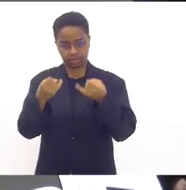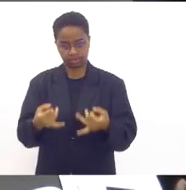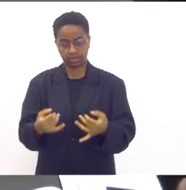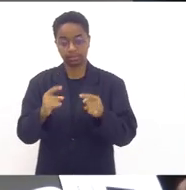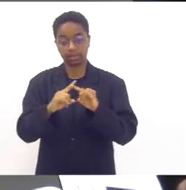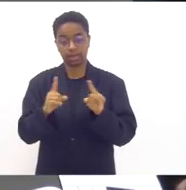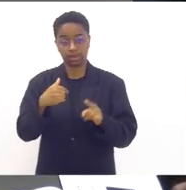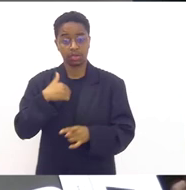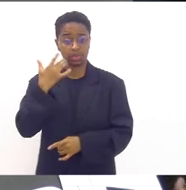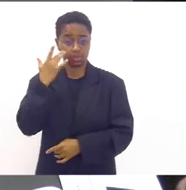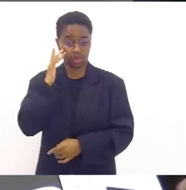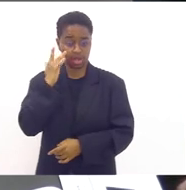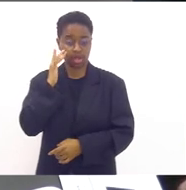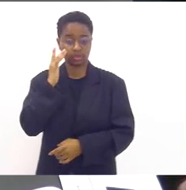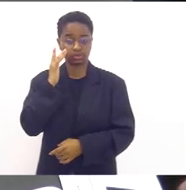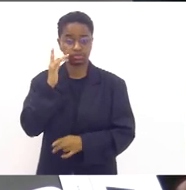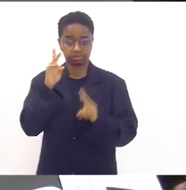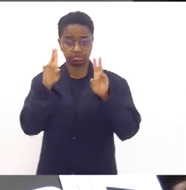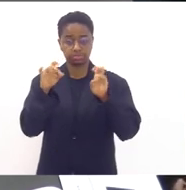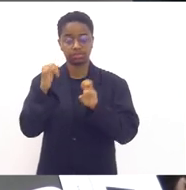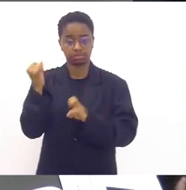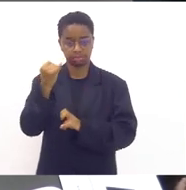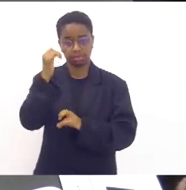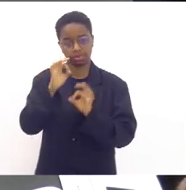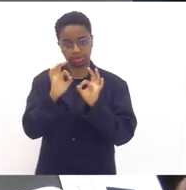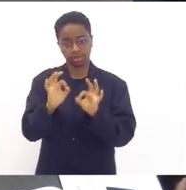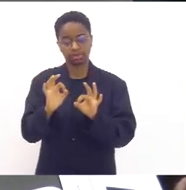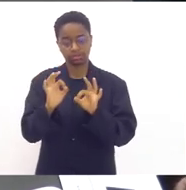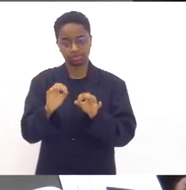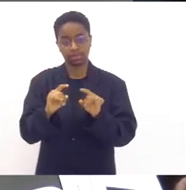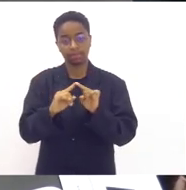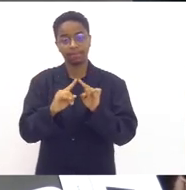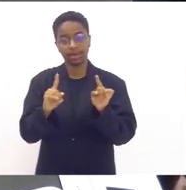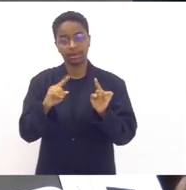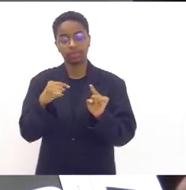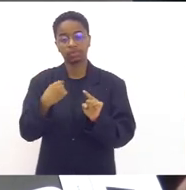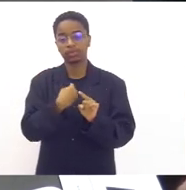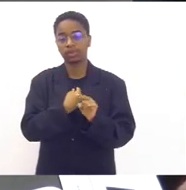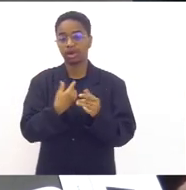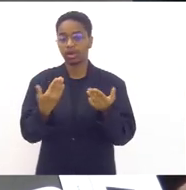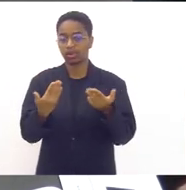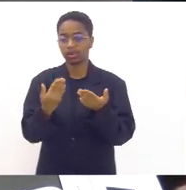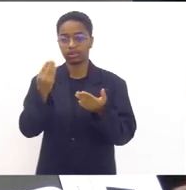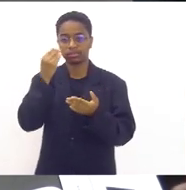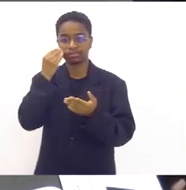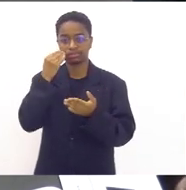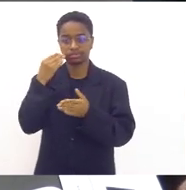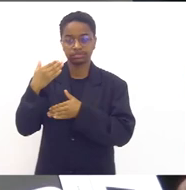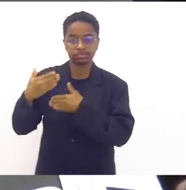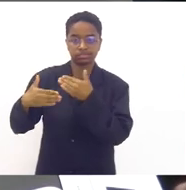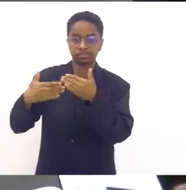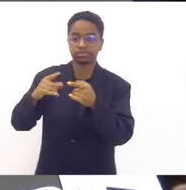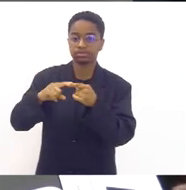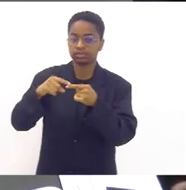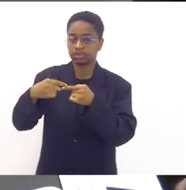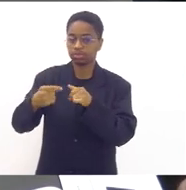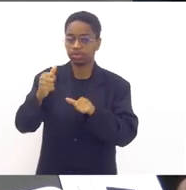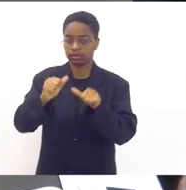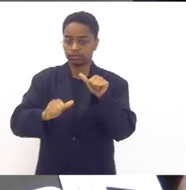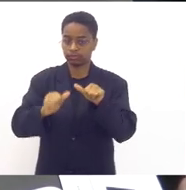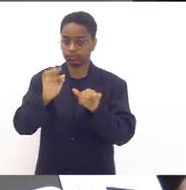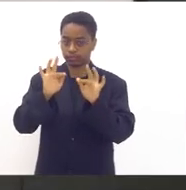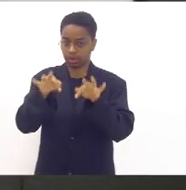eu acho essa observação super importante e oportuna. Mas vamos agora deixar avançar e aí a gente faz isso mais no final.